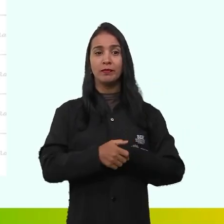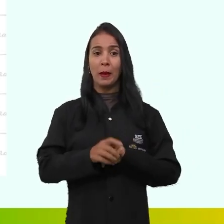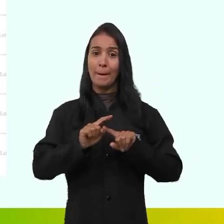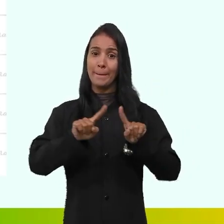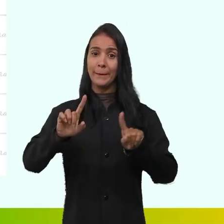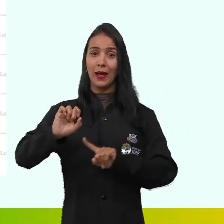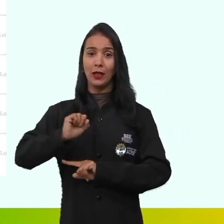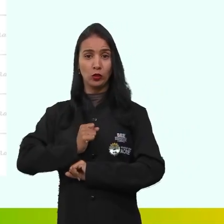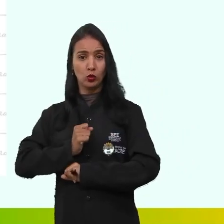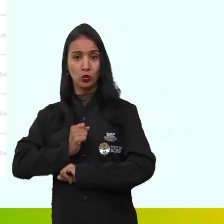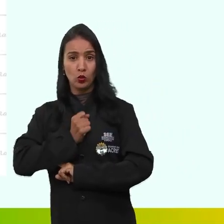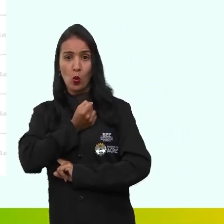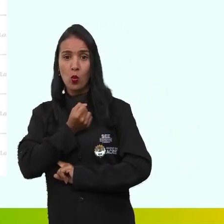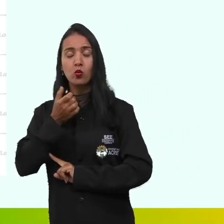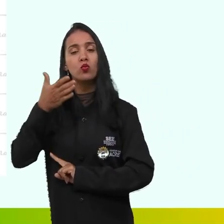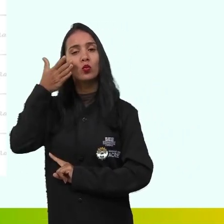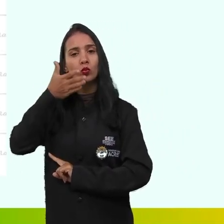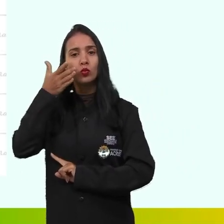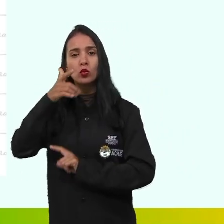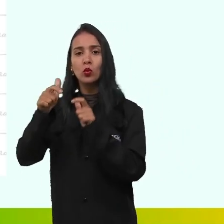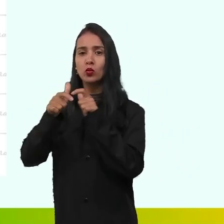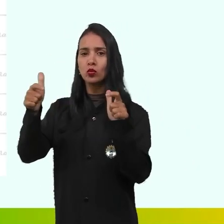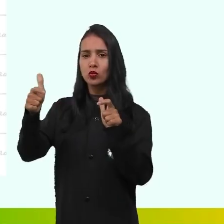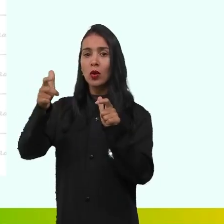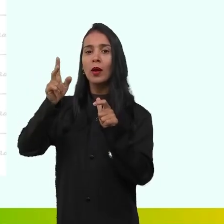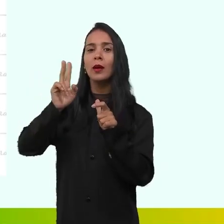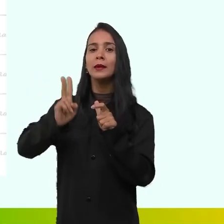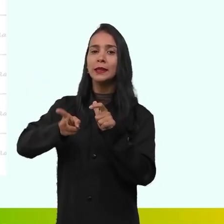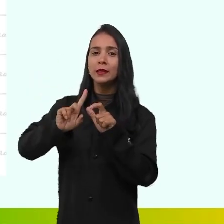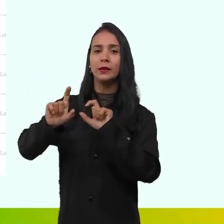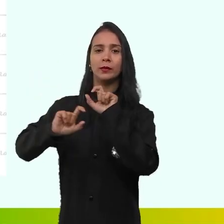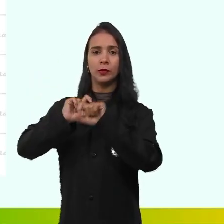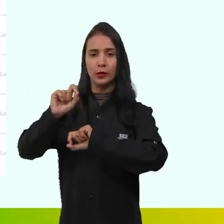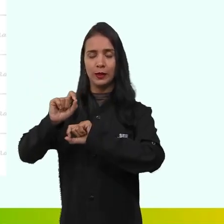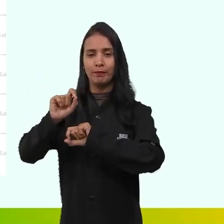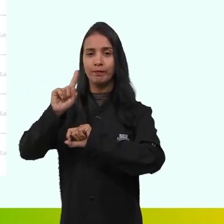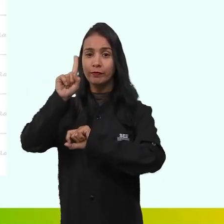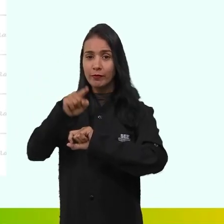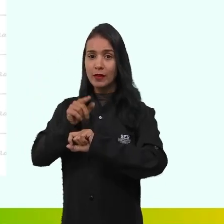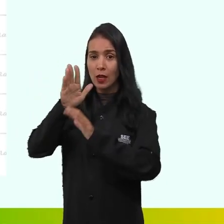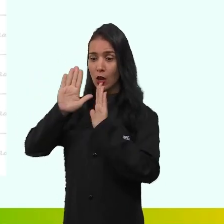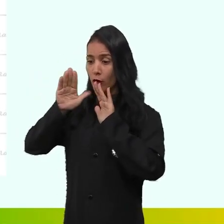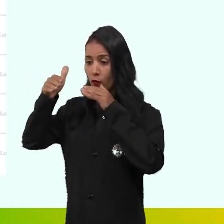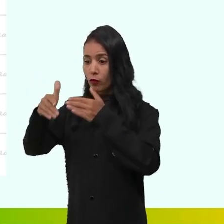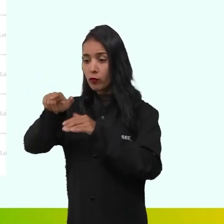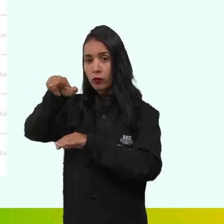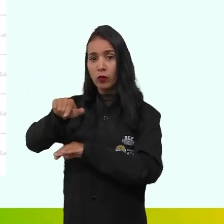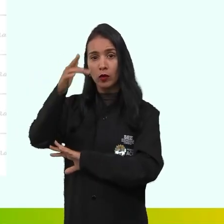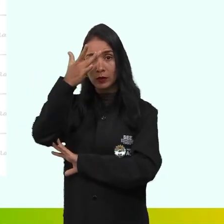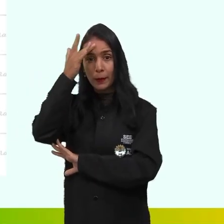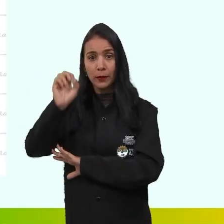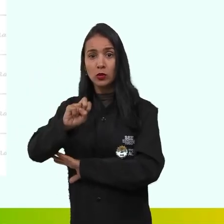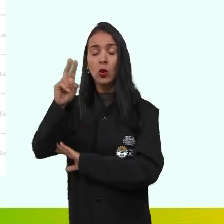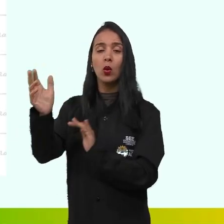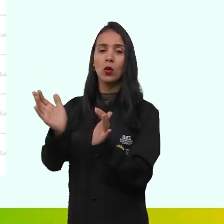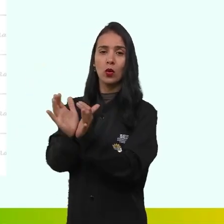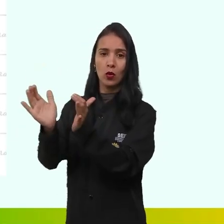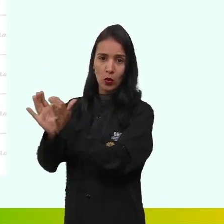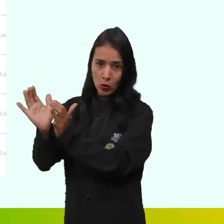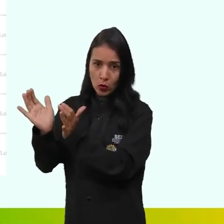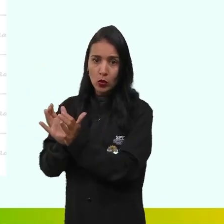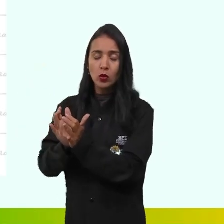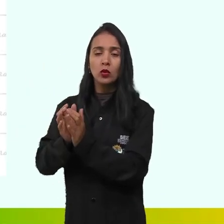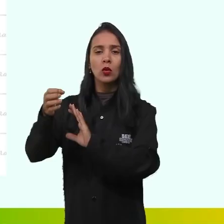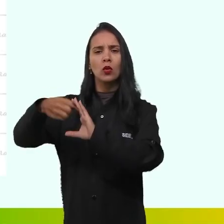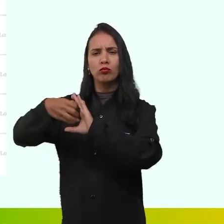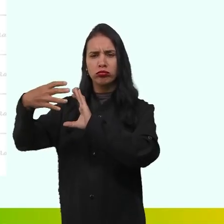de ódio, na maioria dos casos, ele é dirigido a determinada pessoa ou grupo por suas características